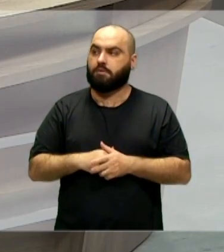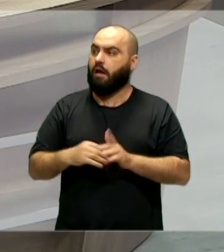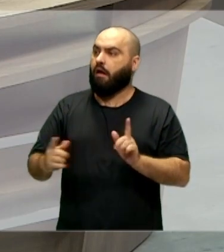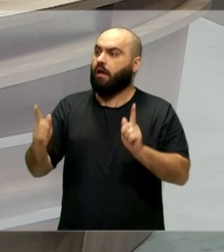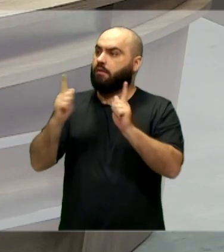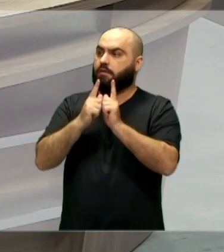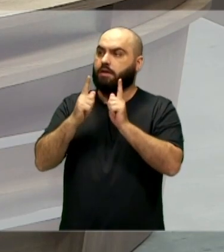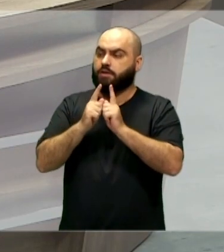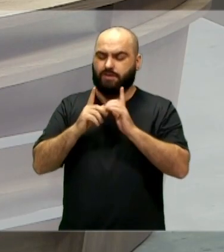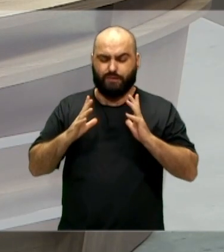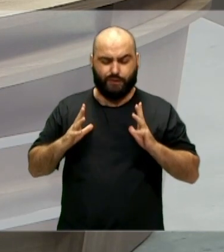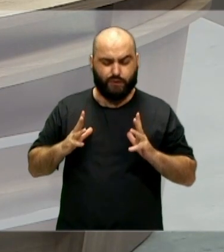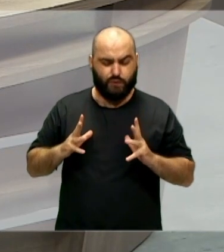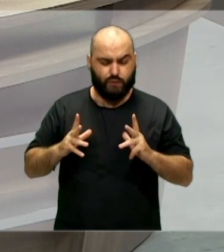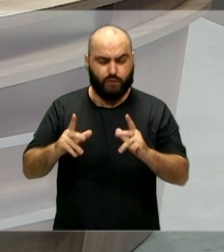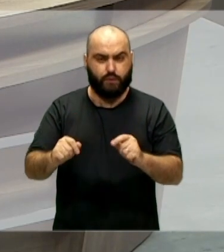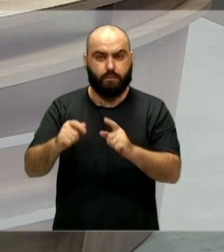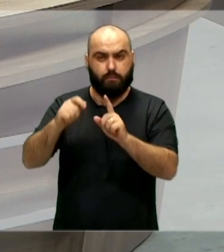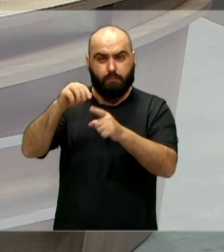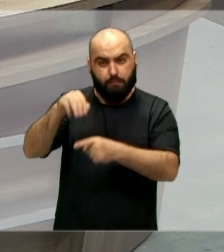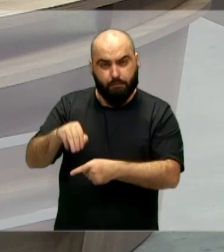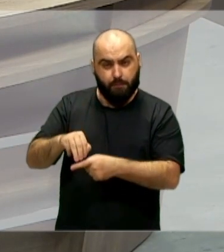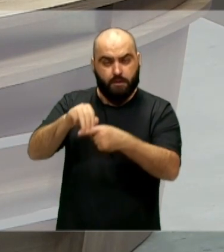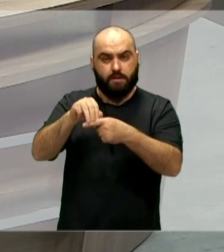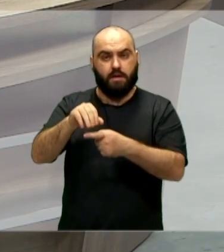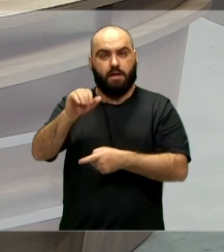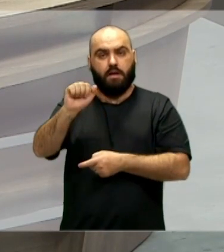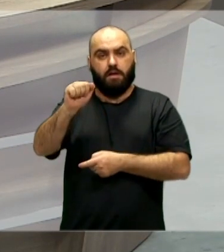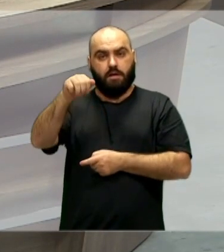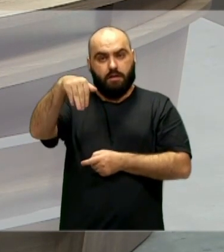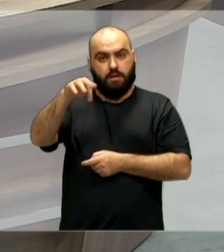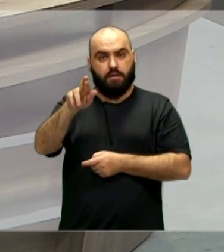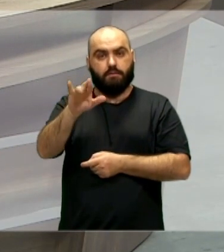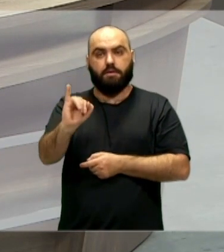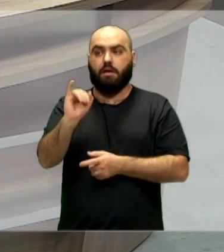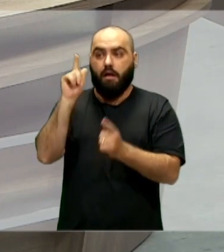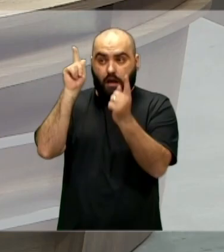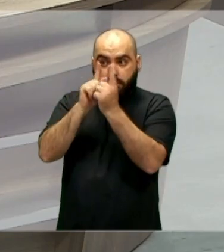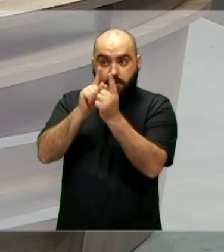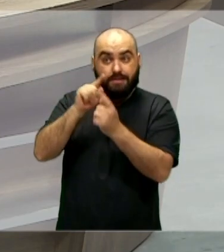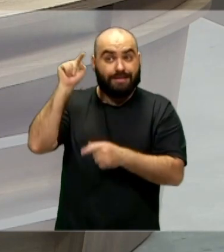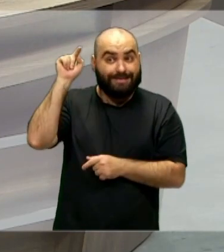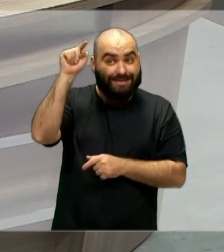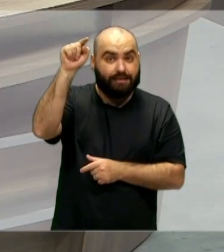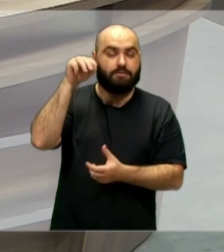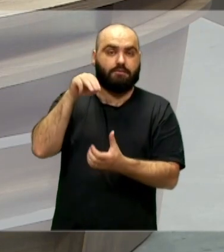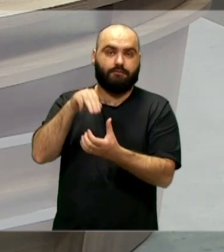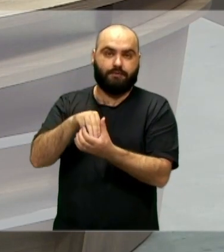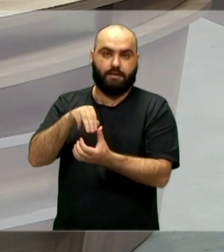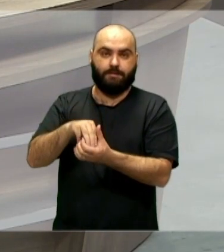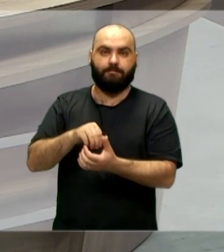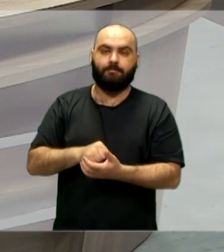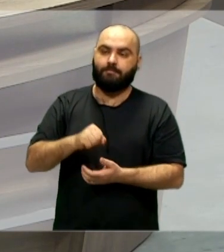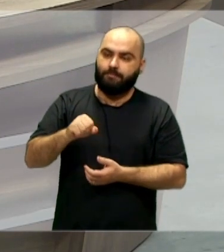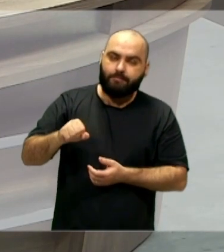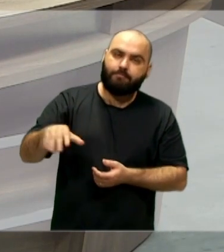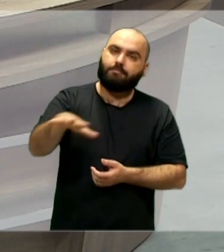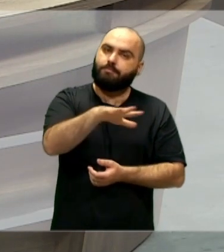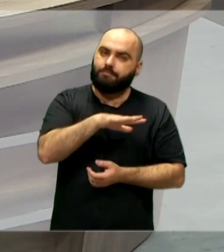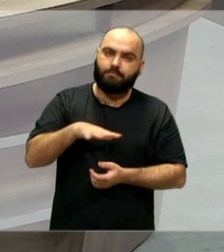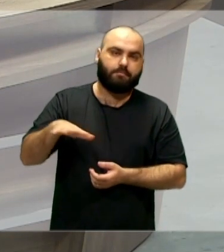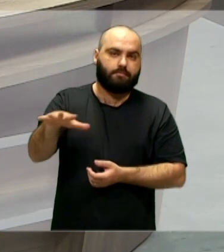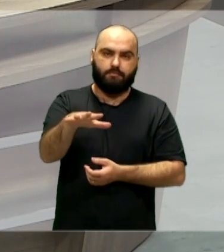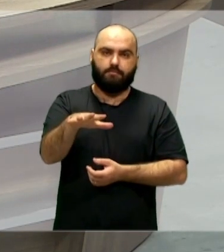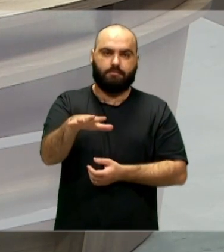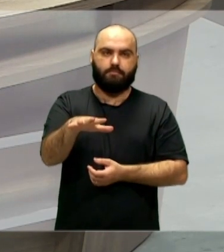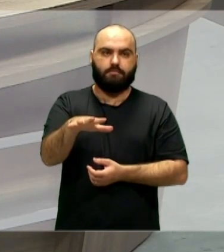da ANFRE, tá? Todos os municípios da Foz do Rio Itajaí são atendidos aqui no nosso ambulatório. Então, essa é a nossa área de cobertura e todo mundo que